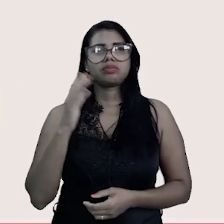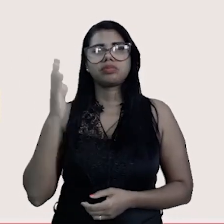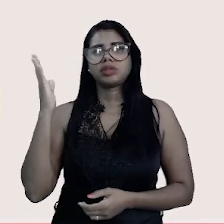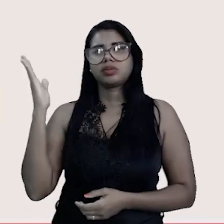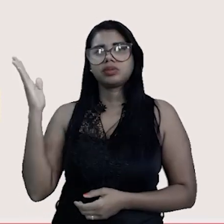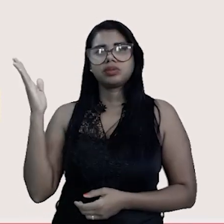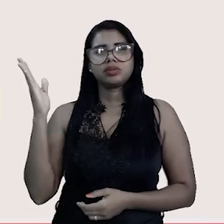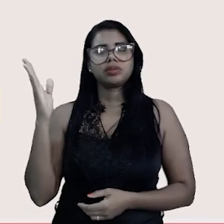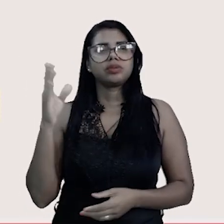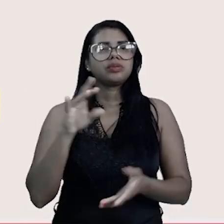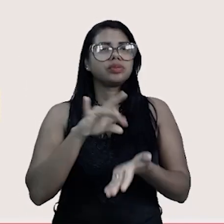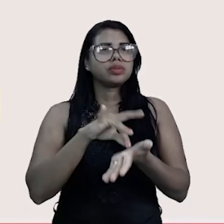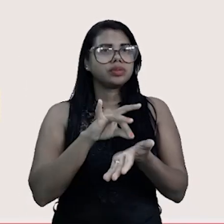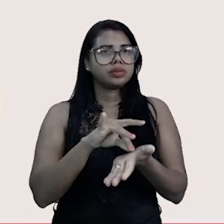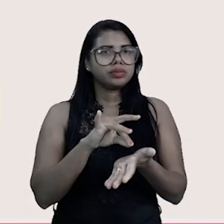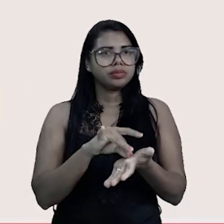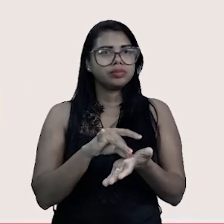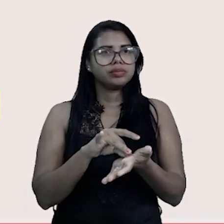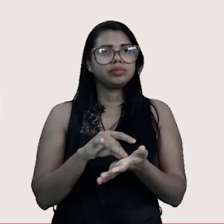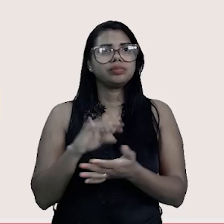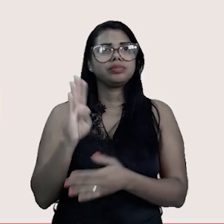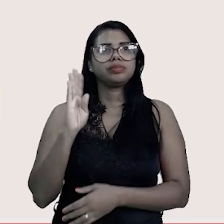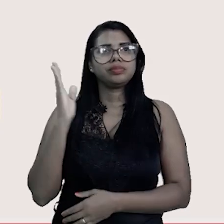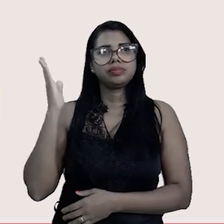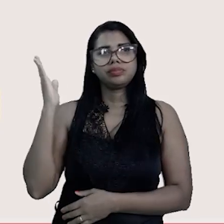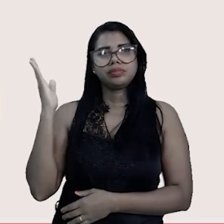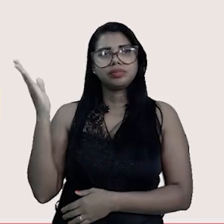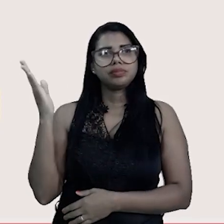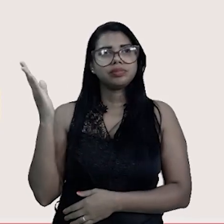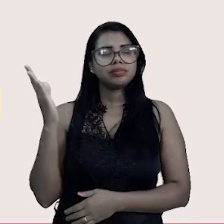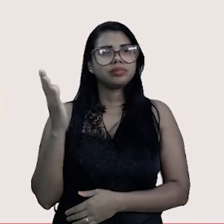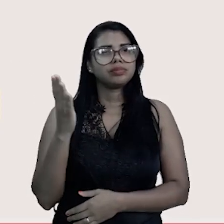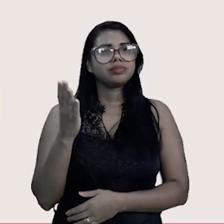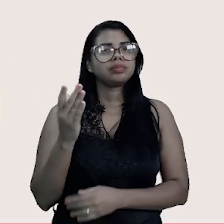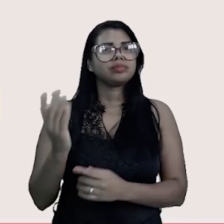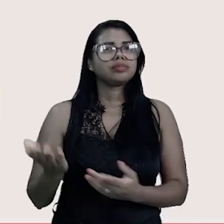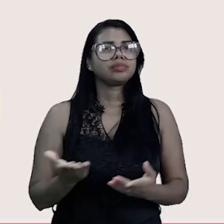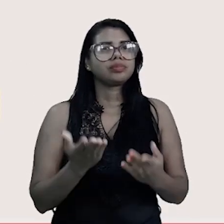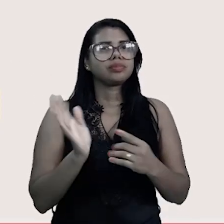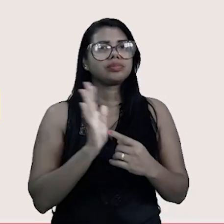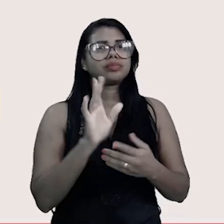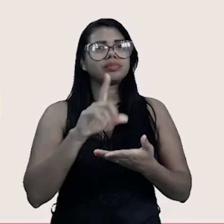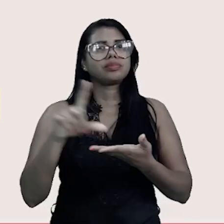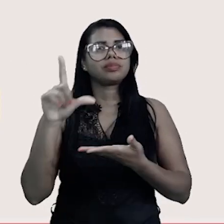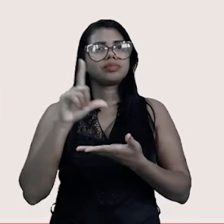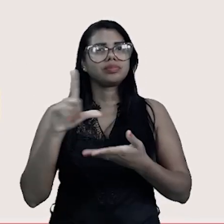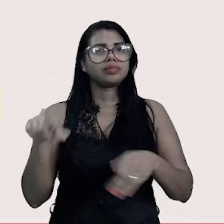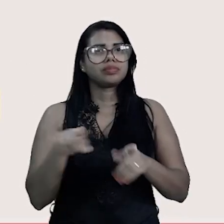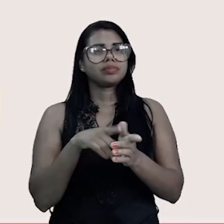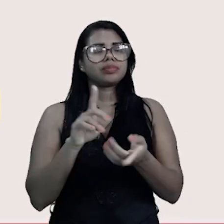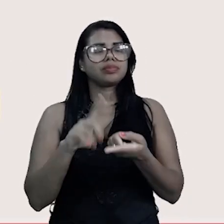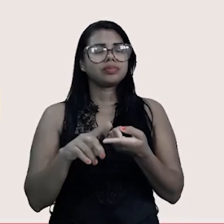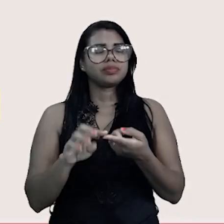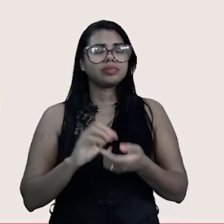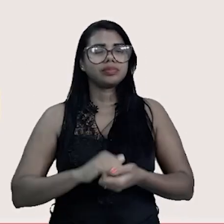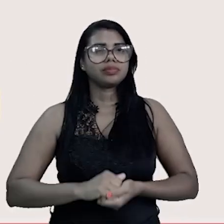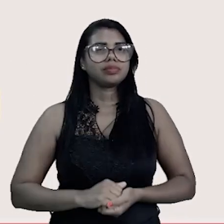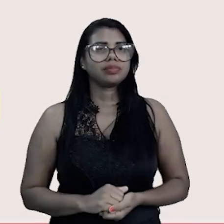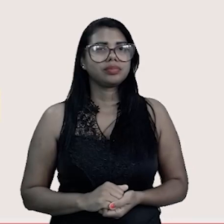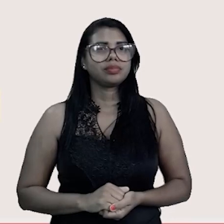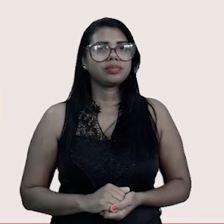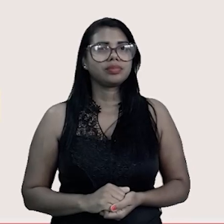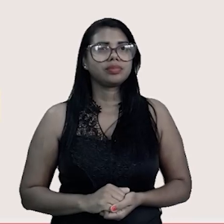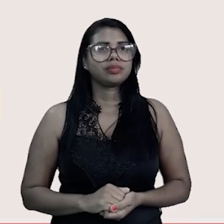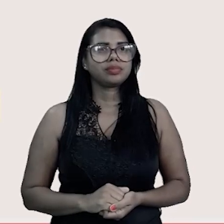é ideológica. Os Lusíadas, a obra glorificou nossa literatura. Não é? Então, na norma padrão, na